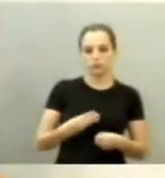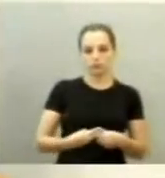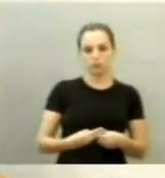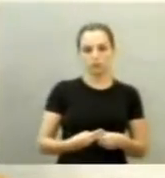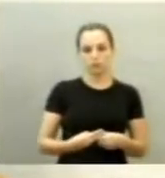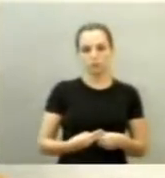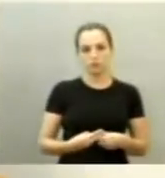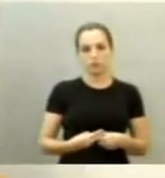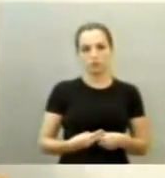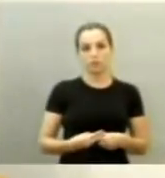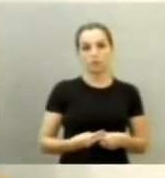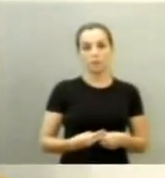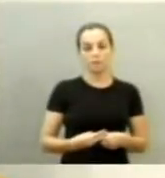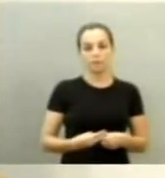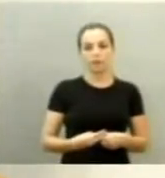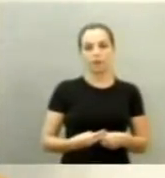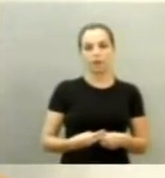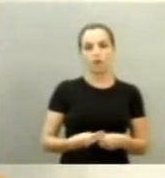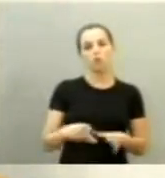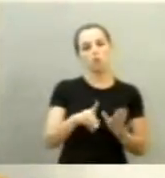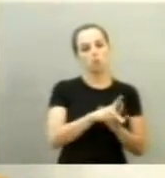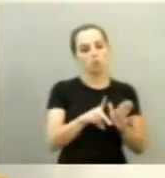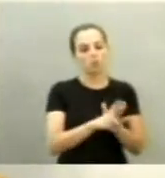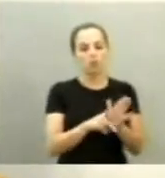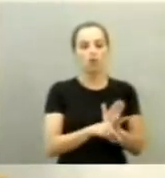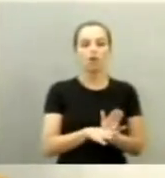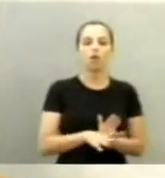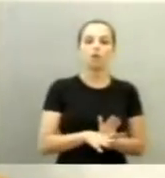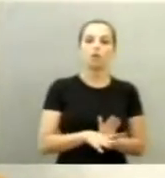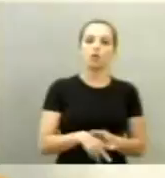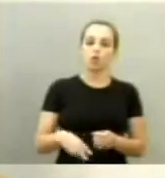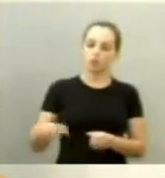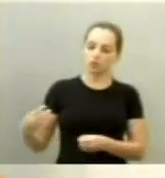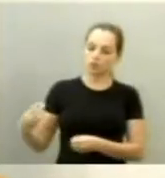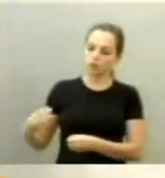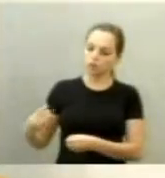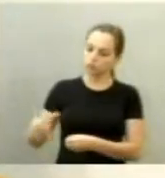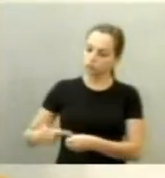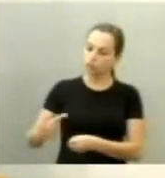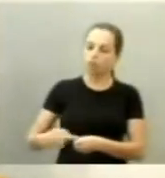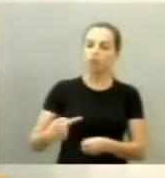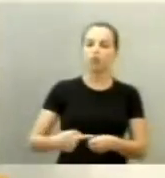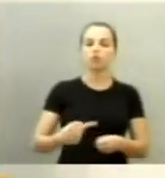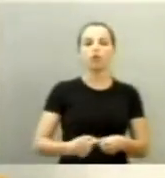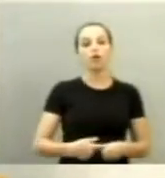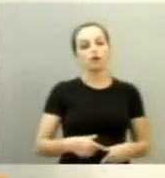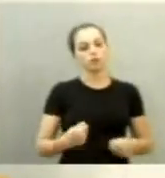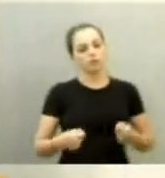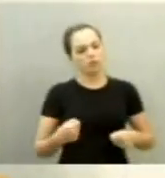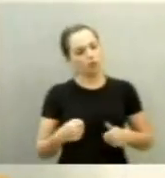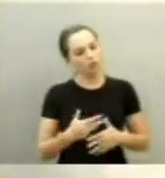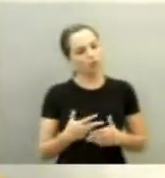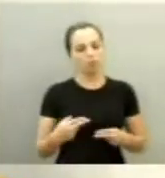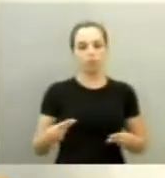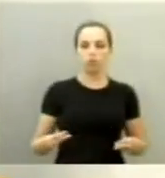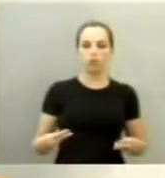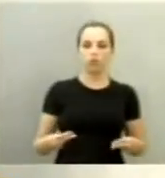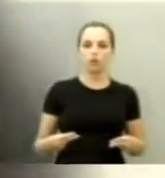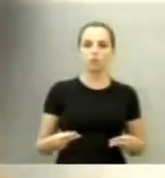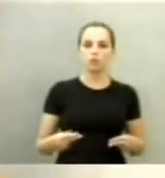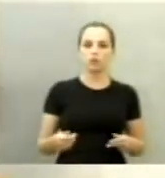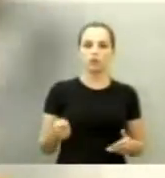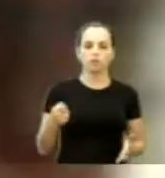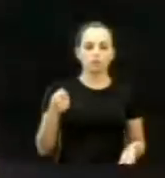do projeto, do plano diretor em si, que também serve, mas cada cidade tem a sua realidade, sua necessidade. Mas que fique